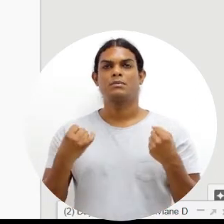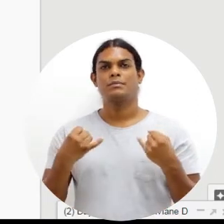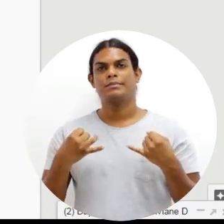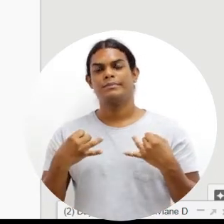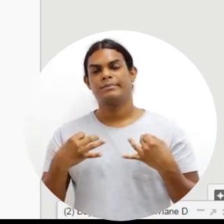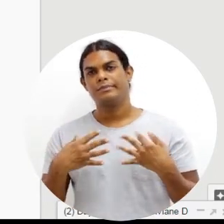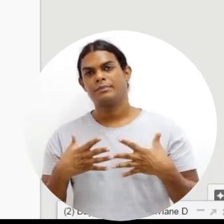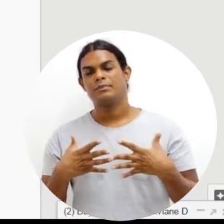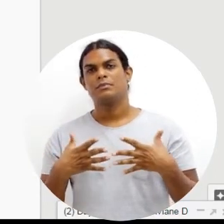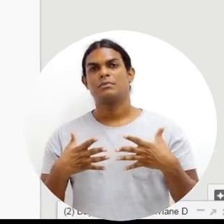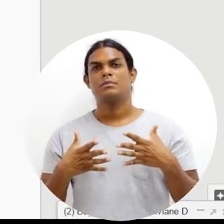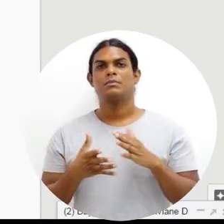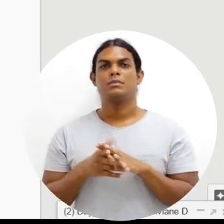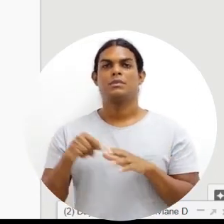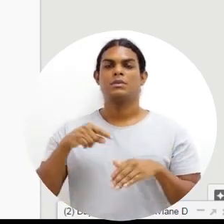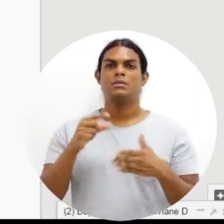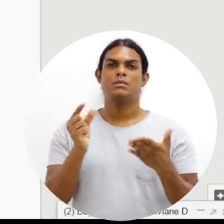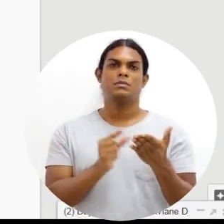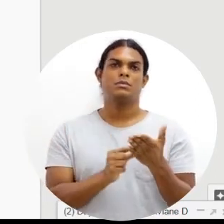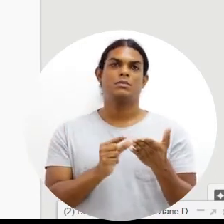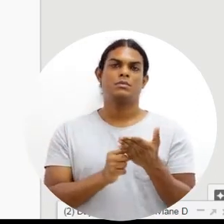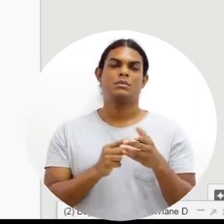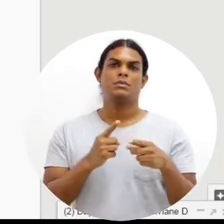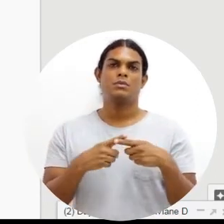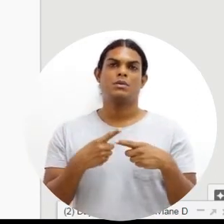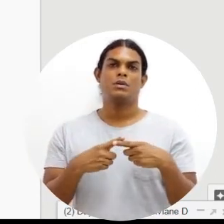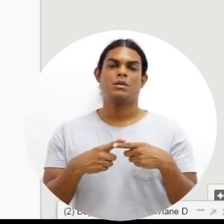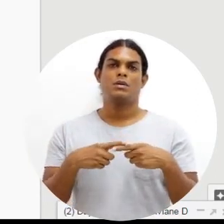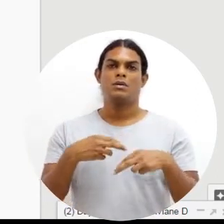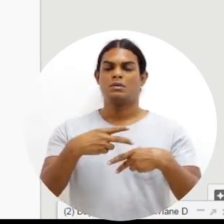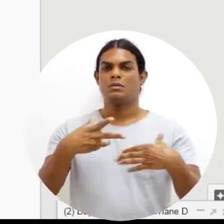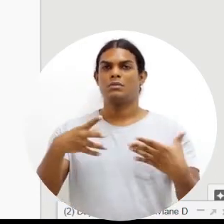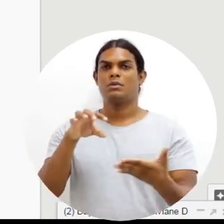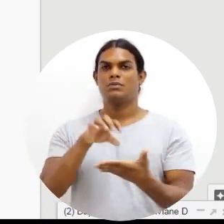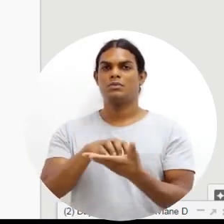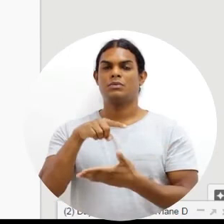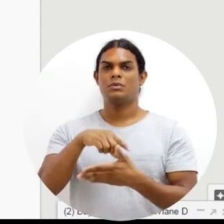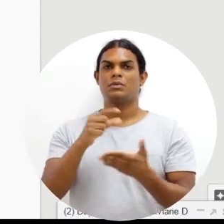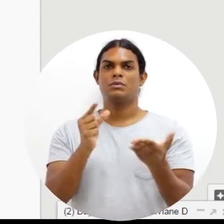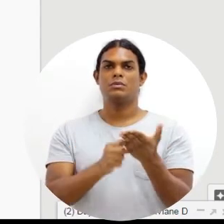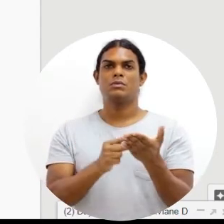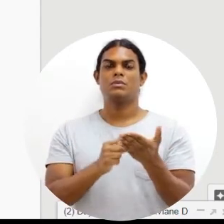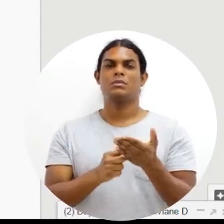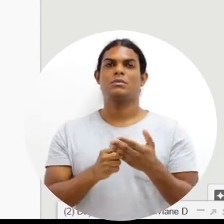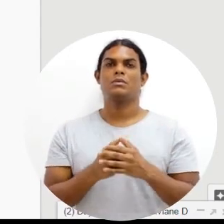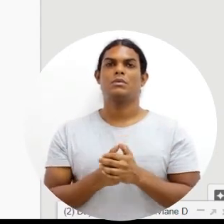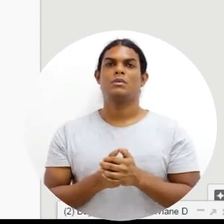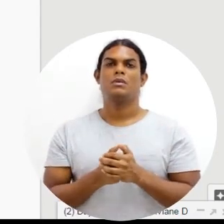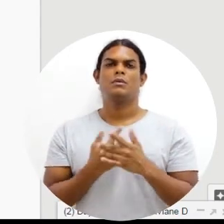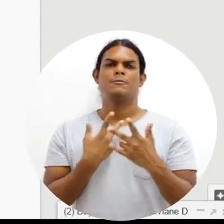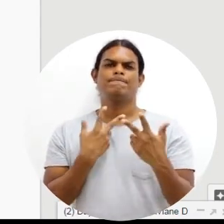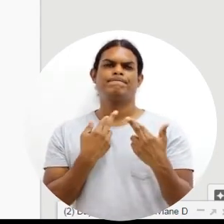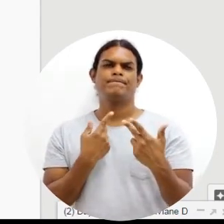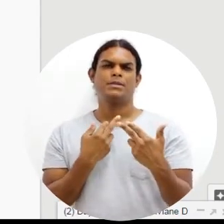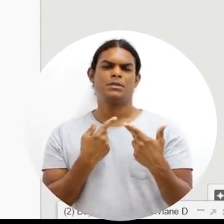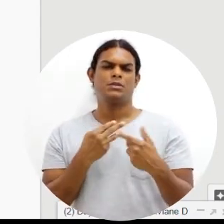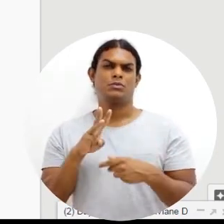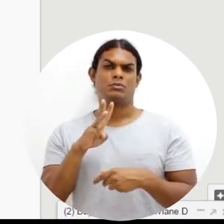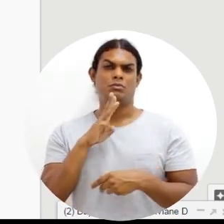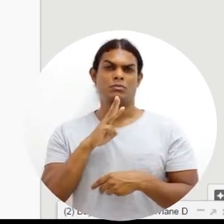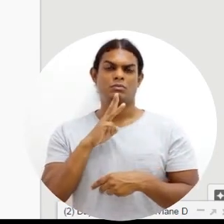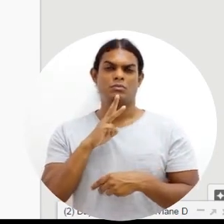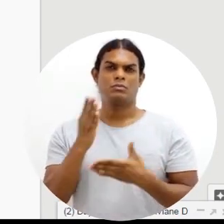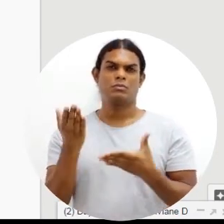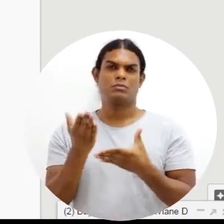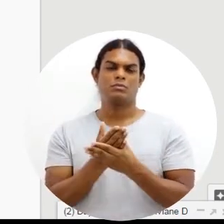já ficou muito claro para vocês, porque as demais funcionalidades daqui do programa, vocês podem ver que se assemelham muito a um documento do Word. O